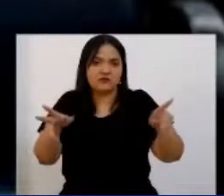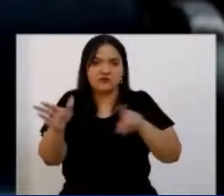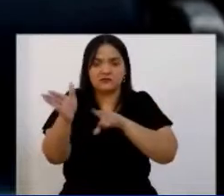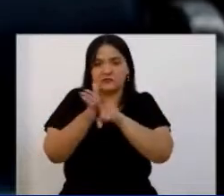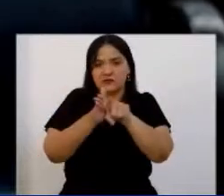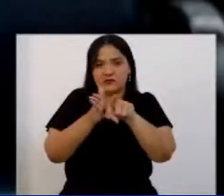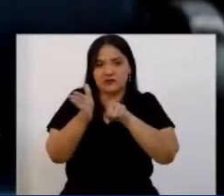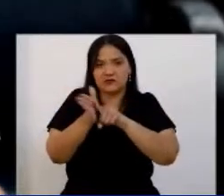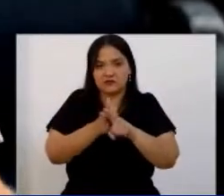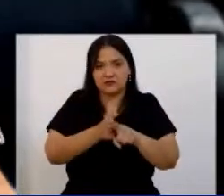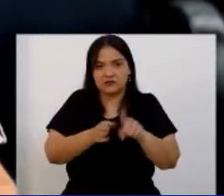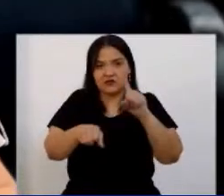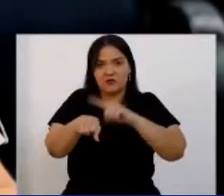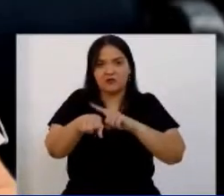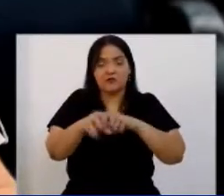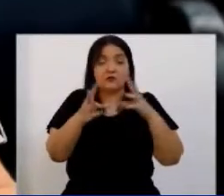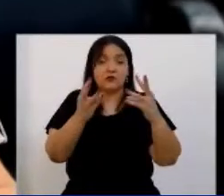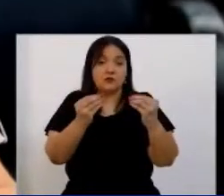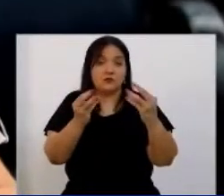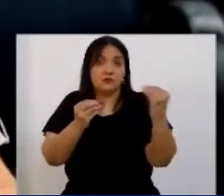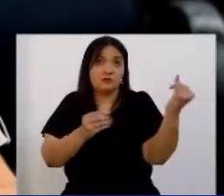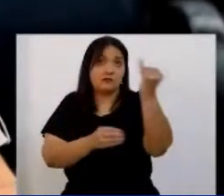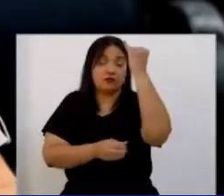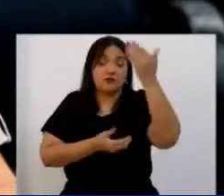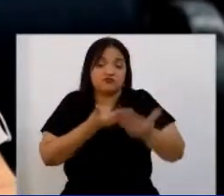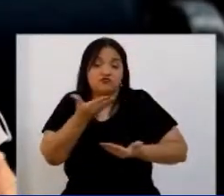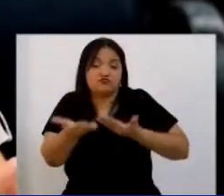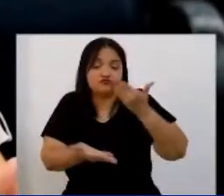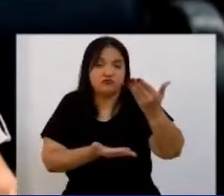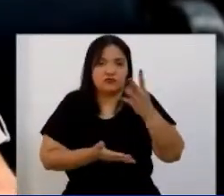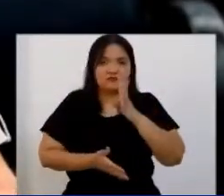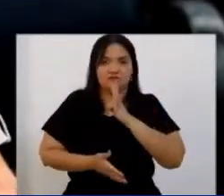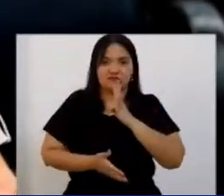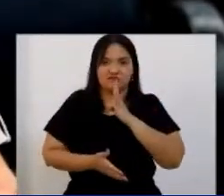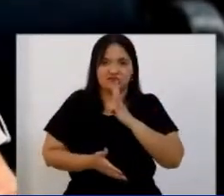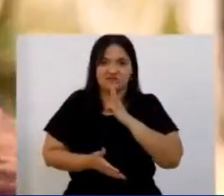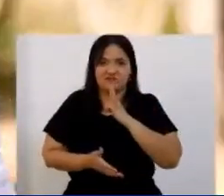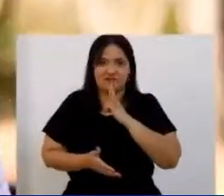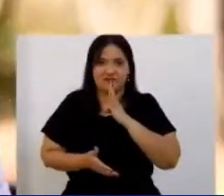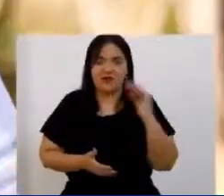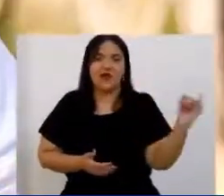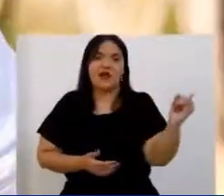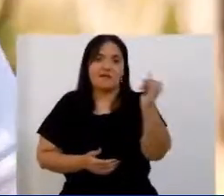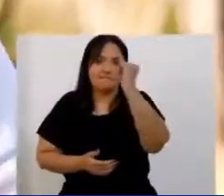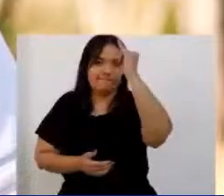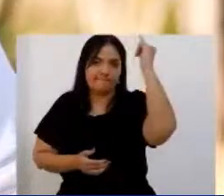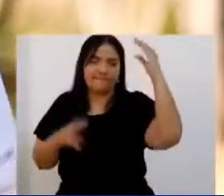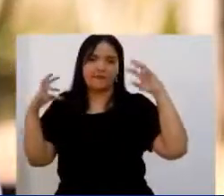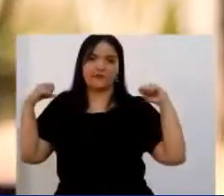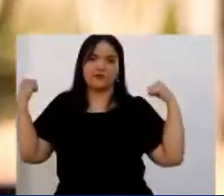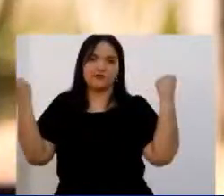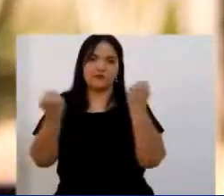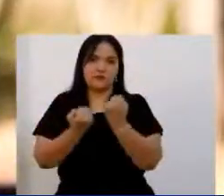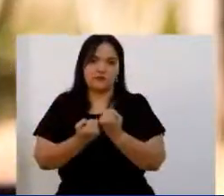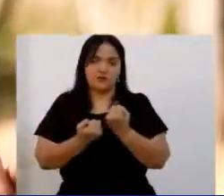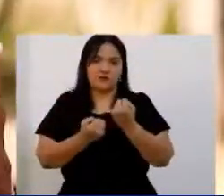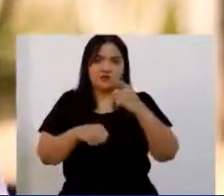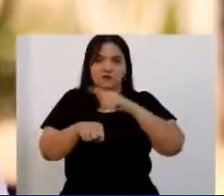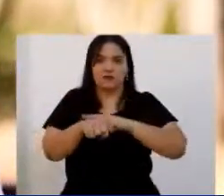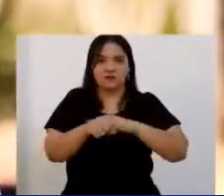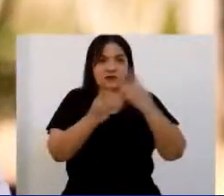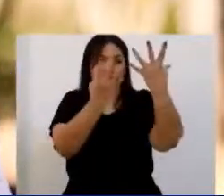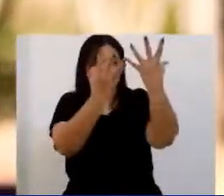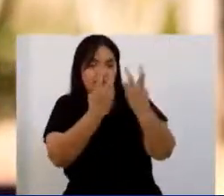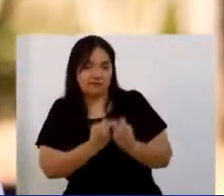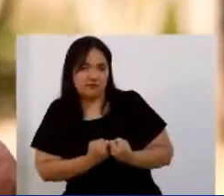pesquisadores. Então, é um momento muito rico de troca de conhecimento. O simpósio ele é importante no